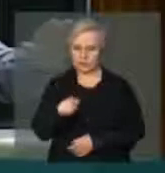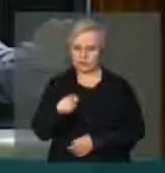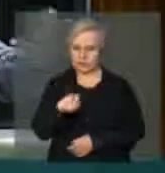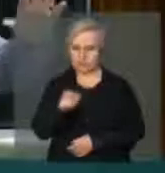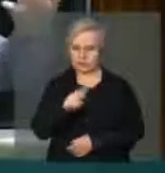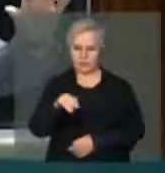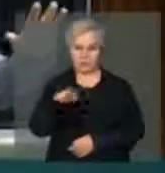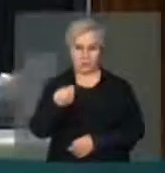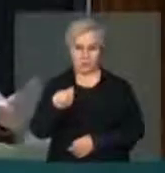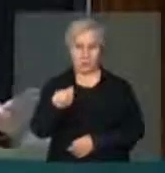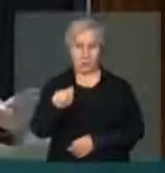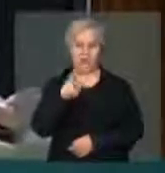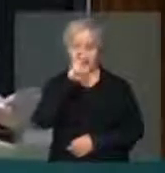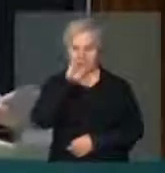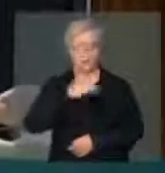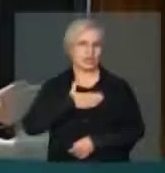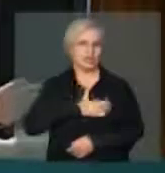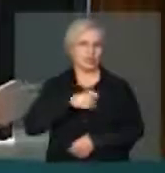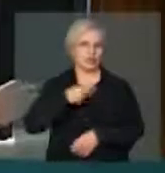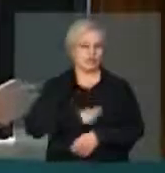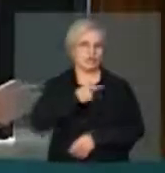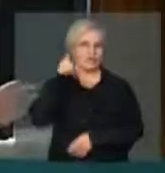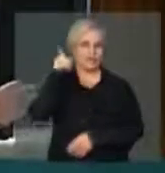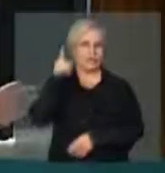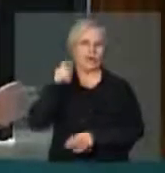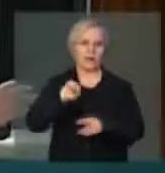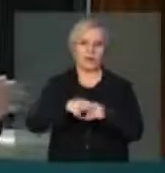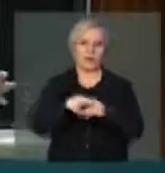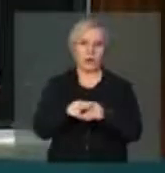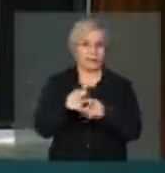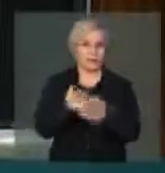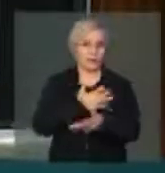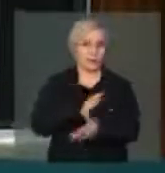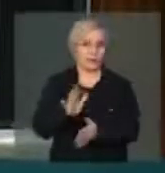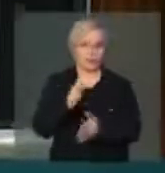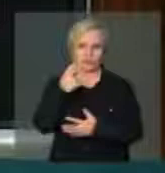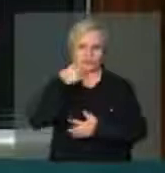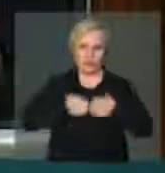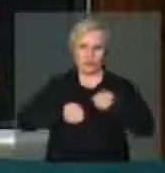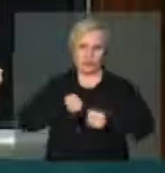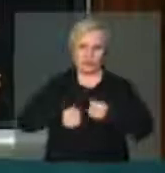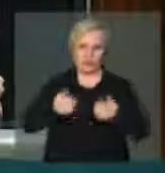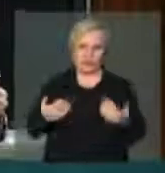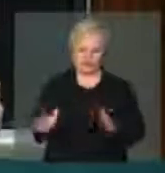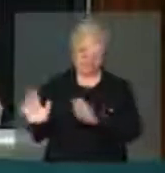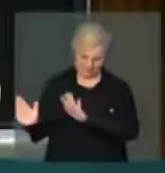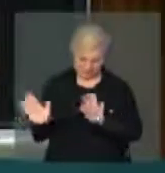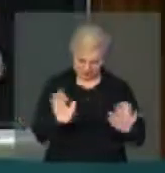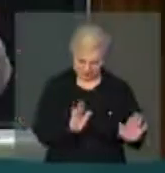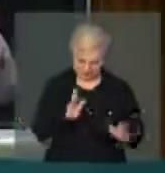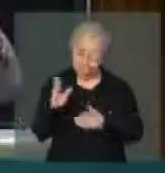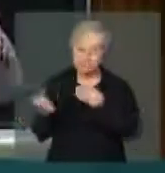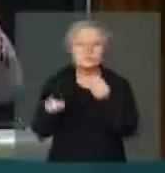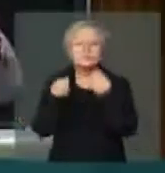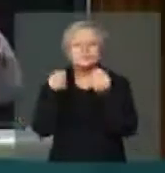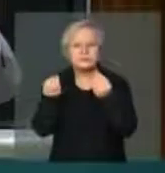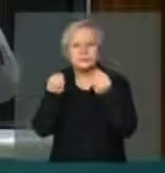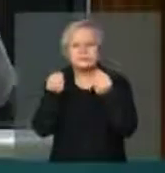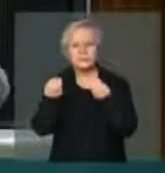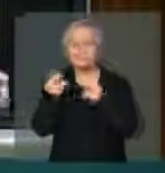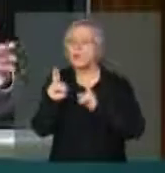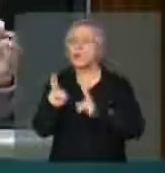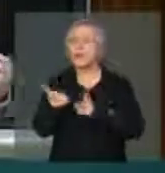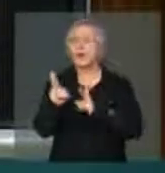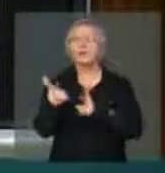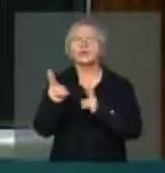amarrado. Ele gostaria de morar nesse agreste pernambucano. Então eu pergunto, como que continuam